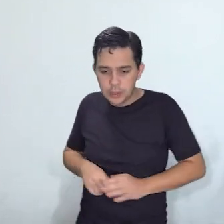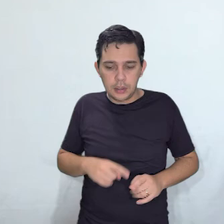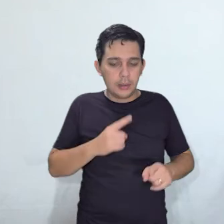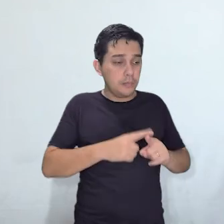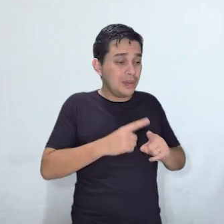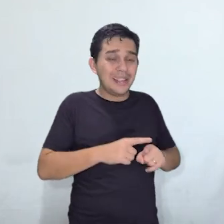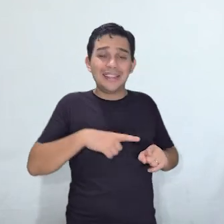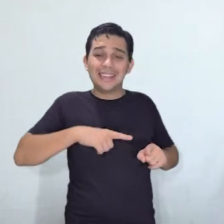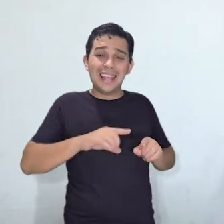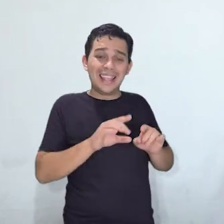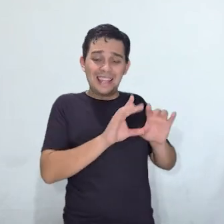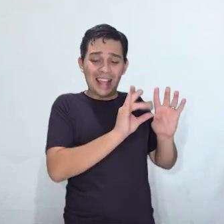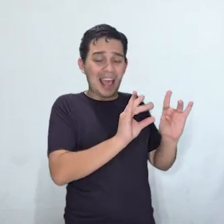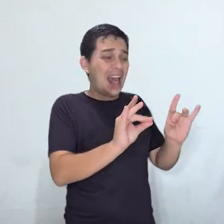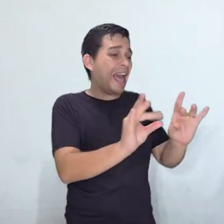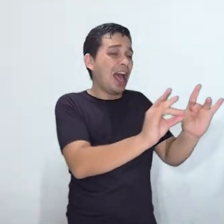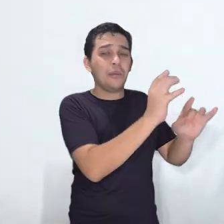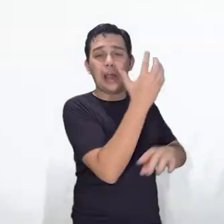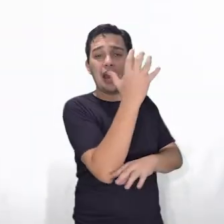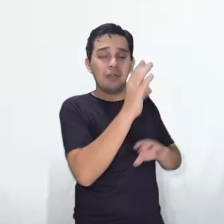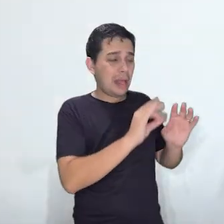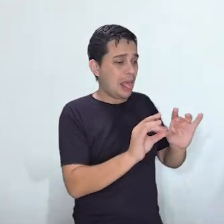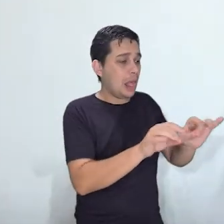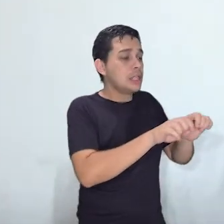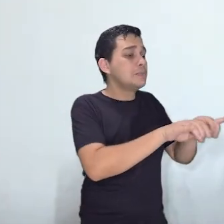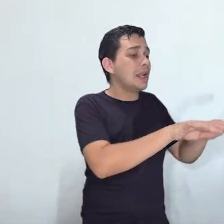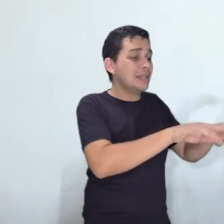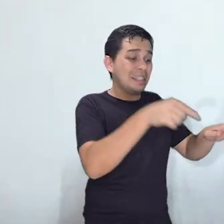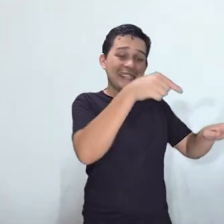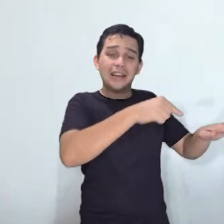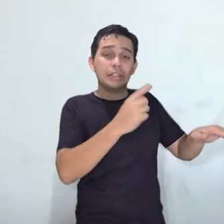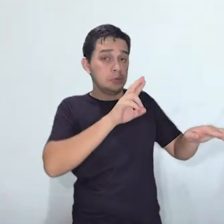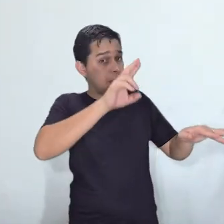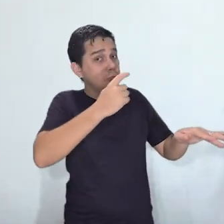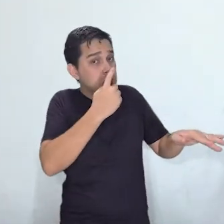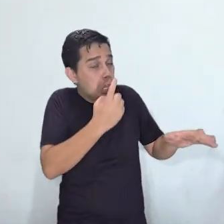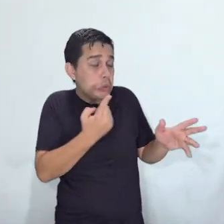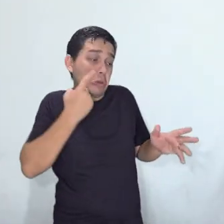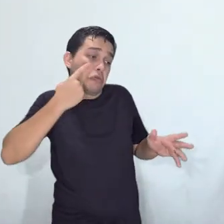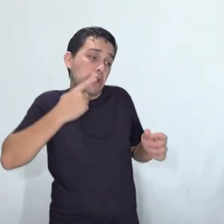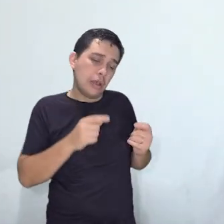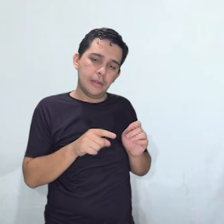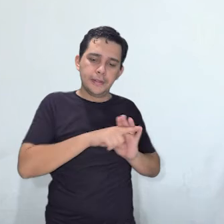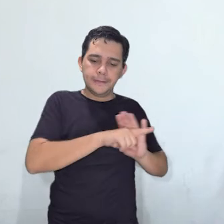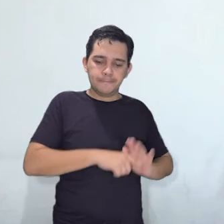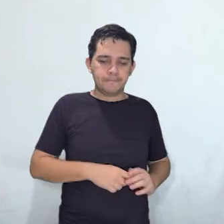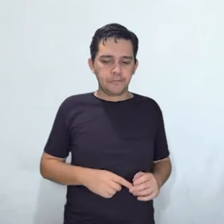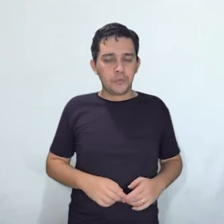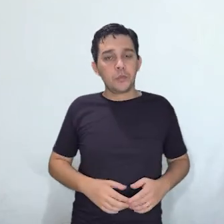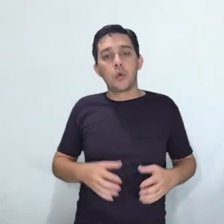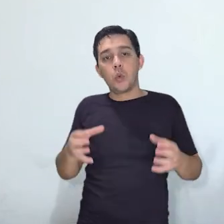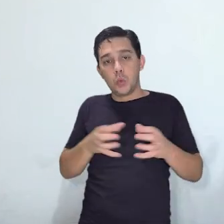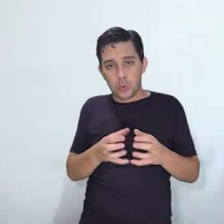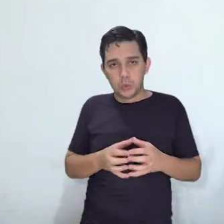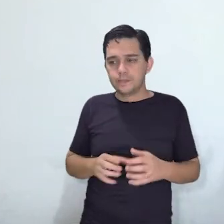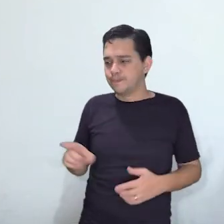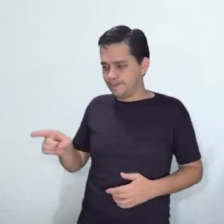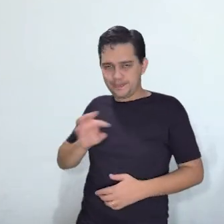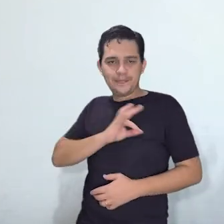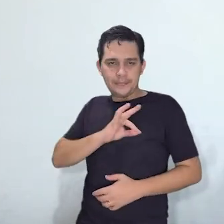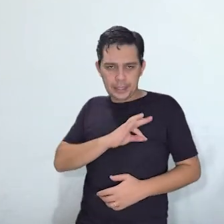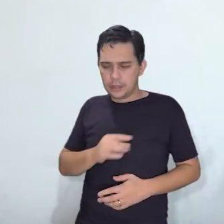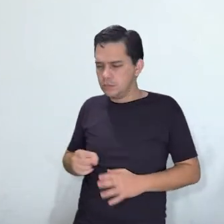da proliferação de algas no manancial. Em análise prévia, os técnicos do Ministério Público, a princípio, não identificaram